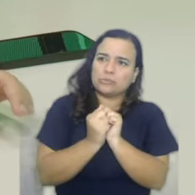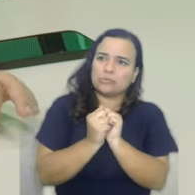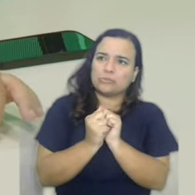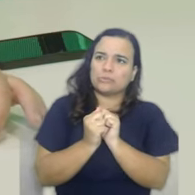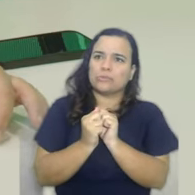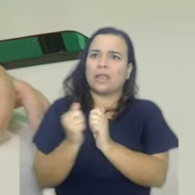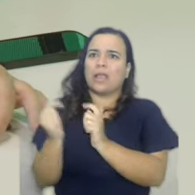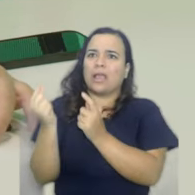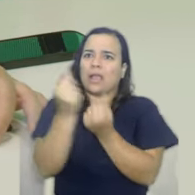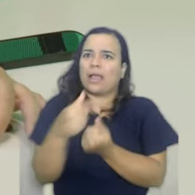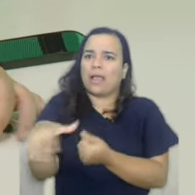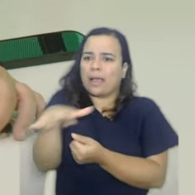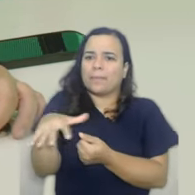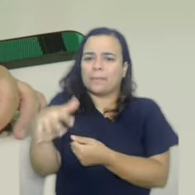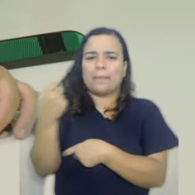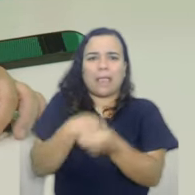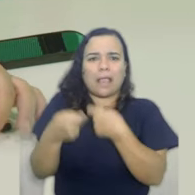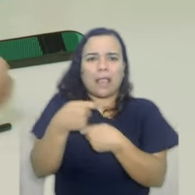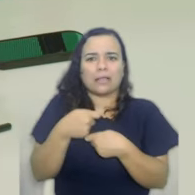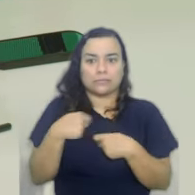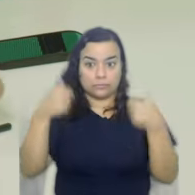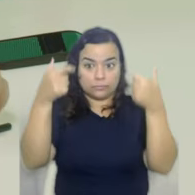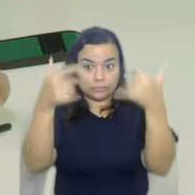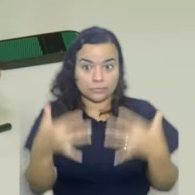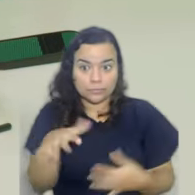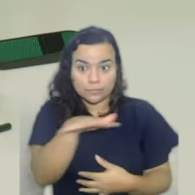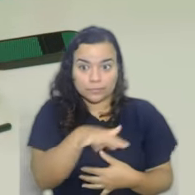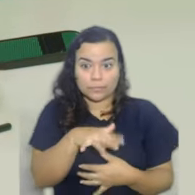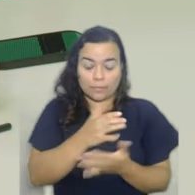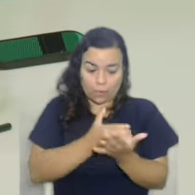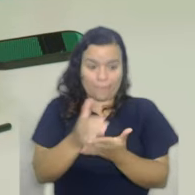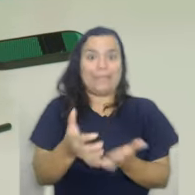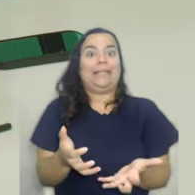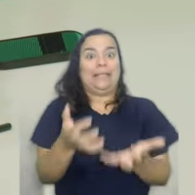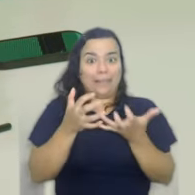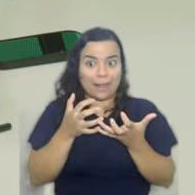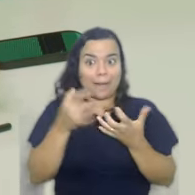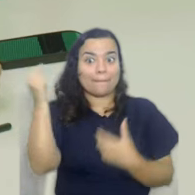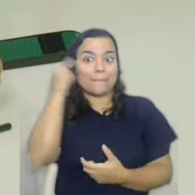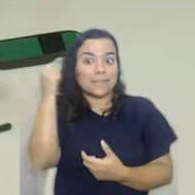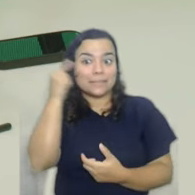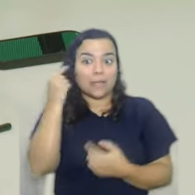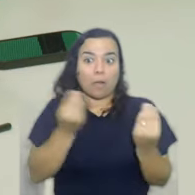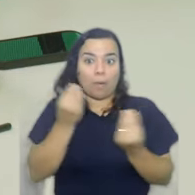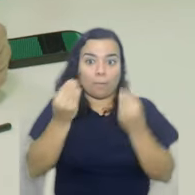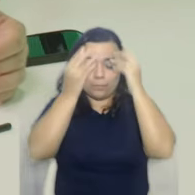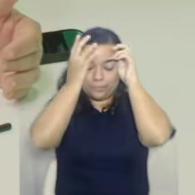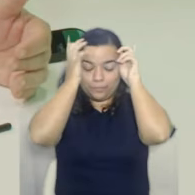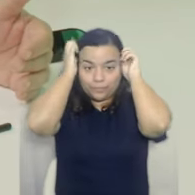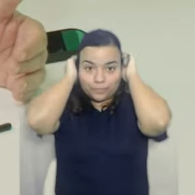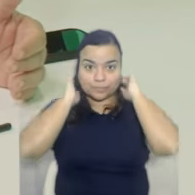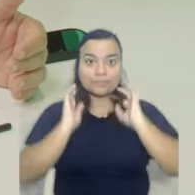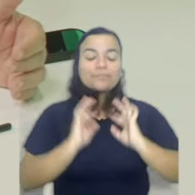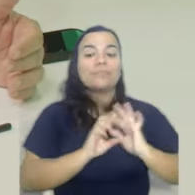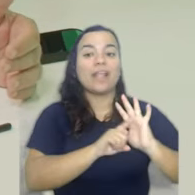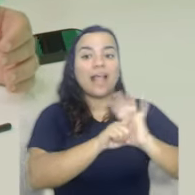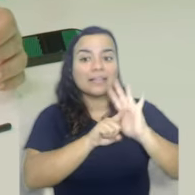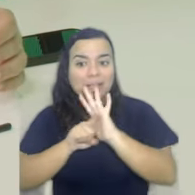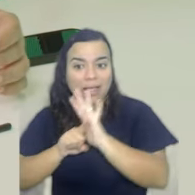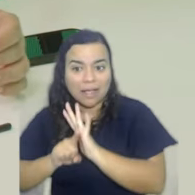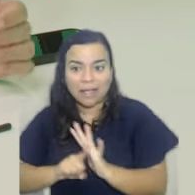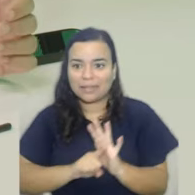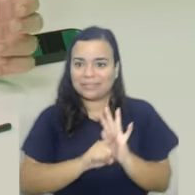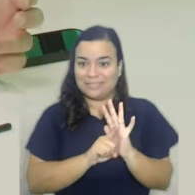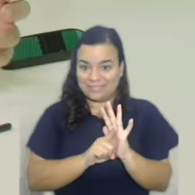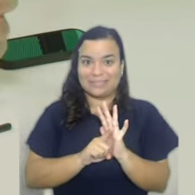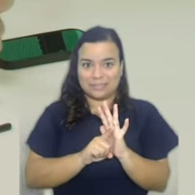o que eu deixaria aí pro pessoal que quer começar algo é isso é é essa análise abrir o máximo o escopo né aonde